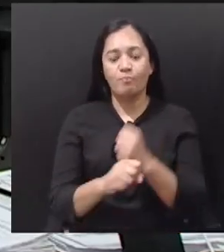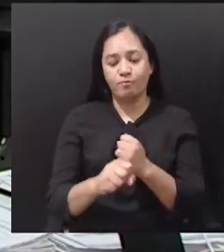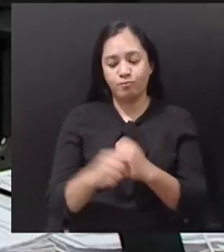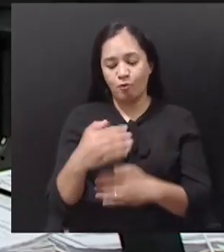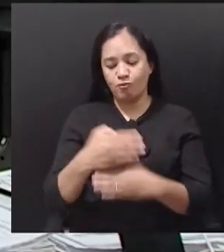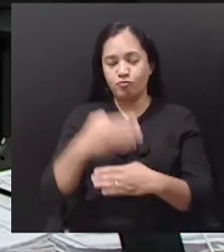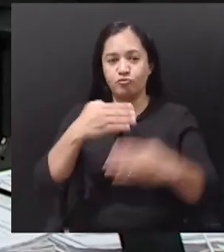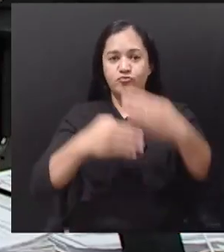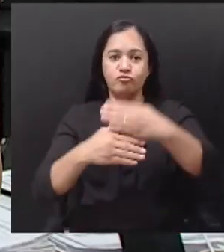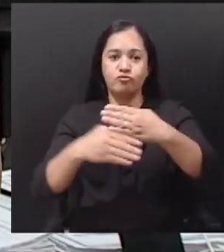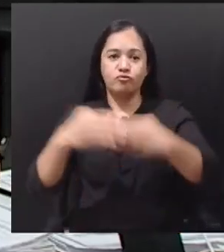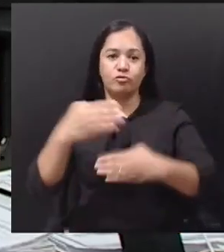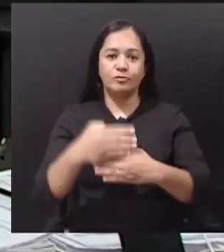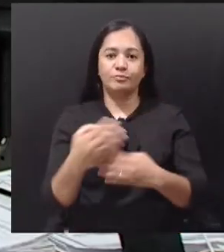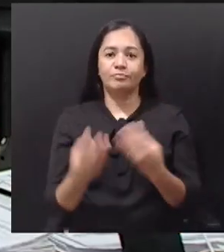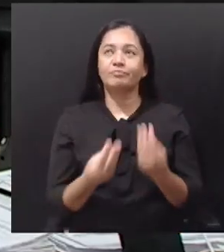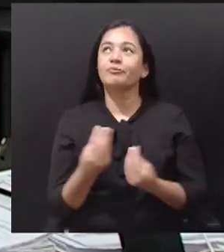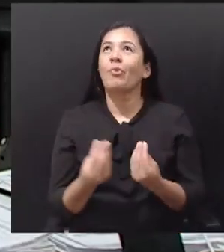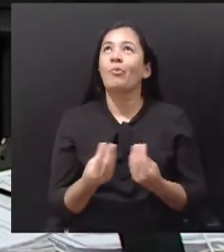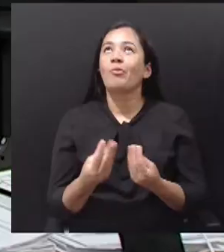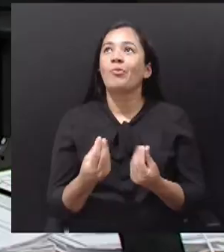como é que é, assim,